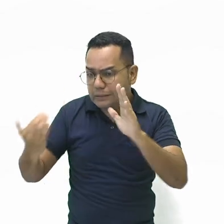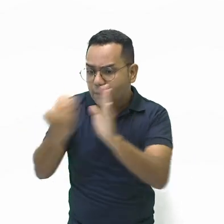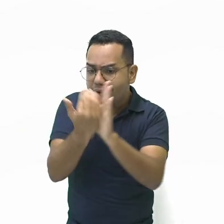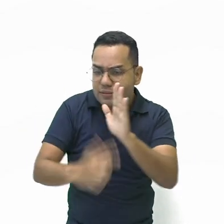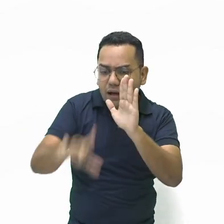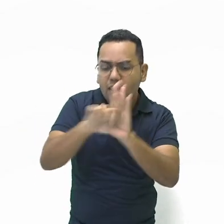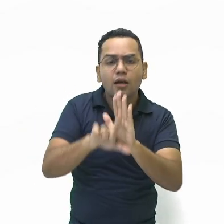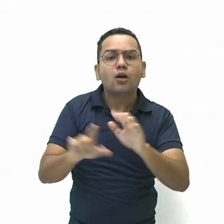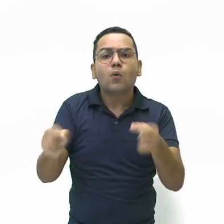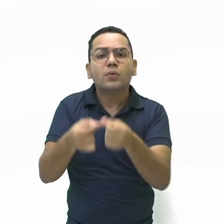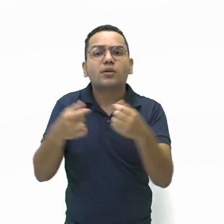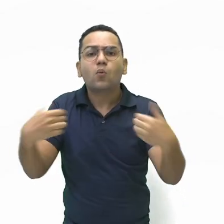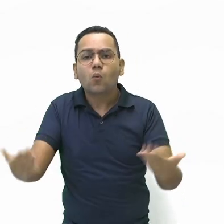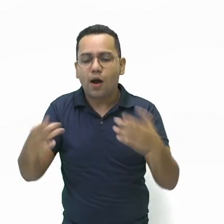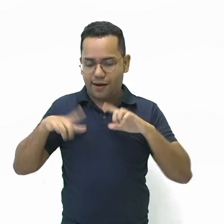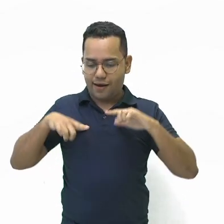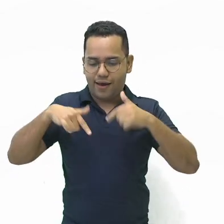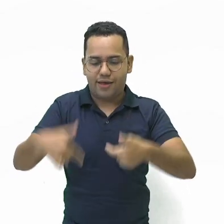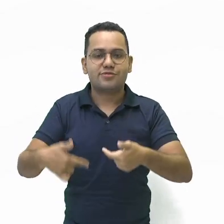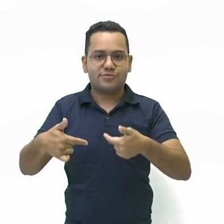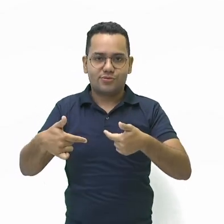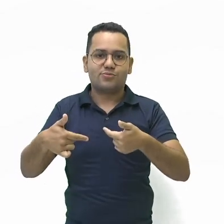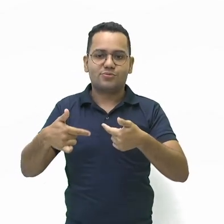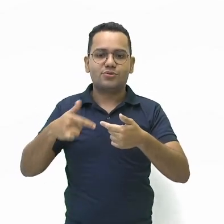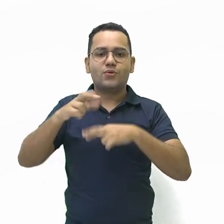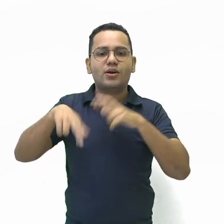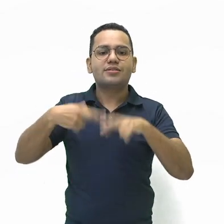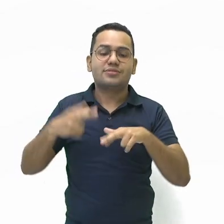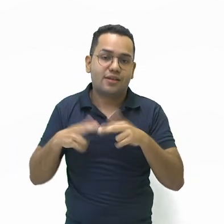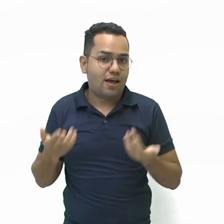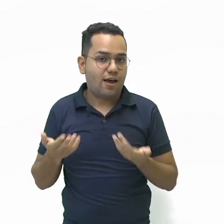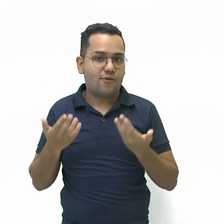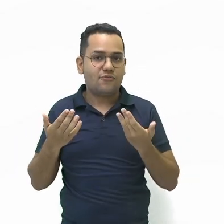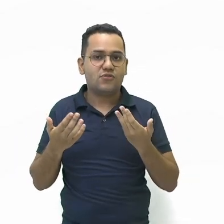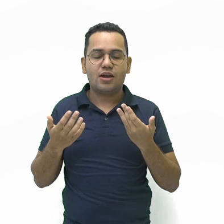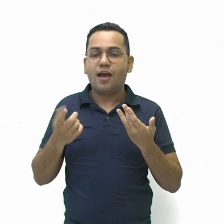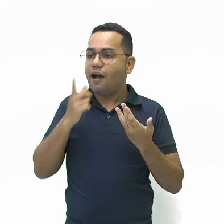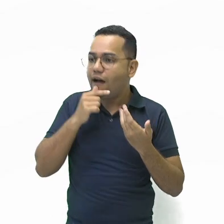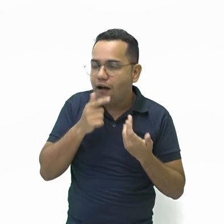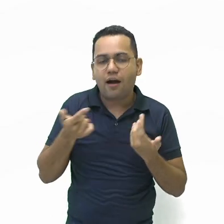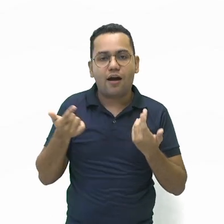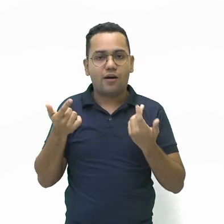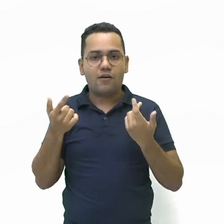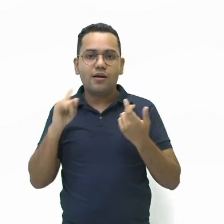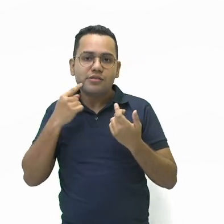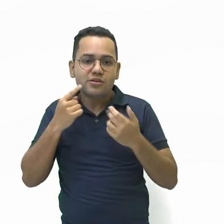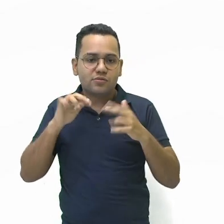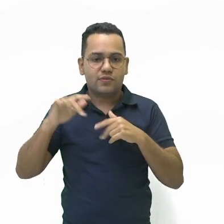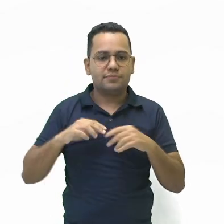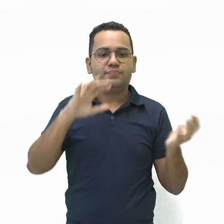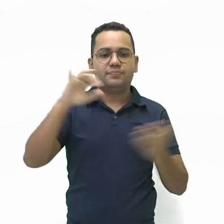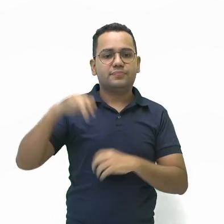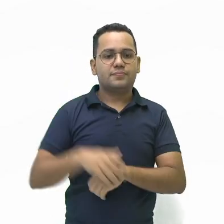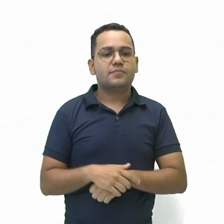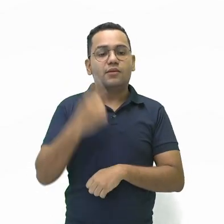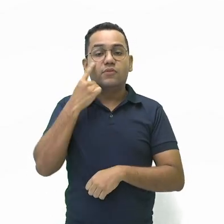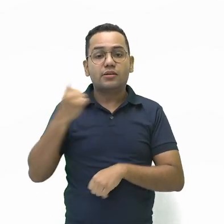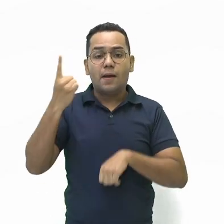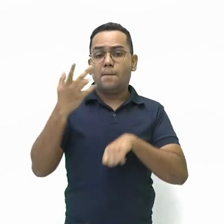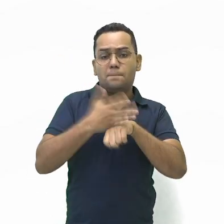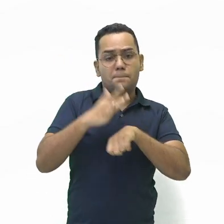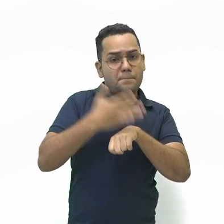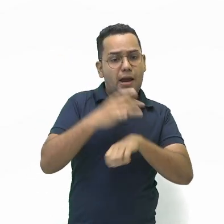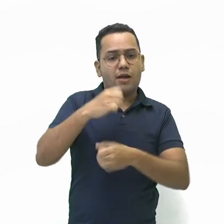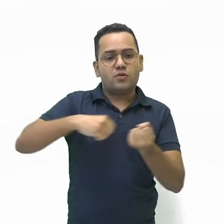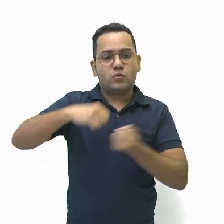sustentáveis. O uso de matérias-primas que são recicladas, coisas que já foram utilizadas e estão sendo utilizadas de novo. Fonte de